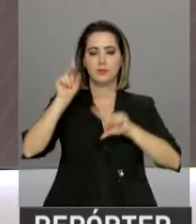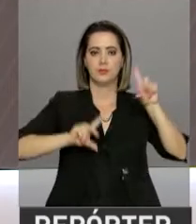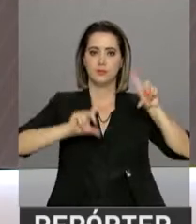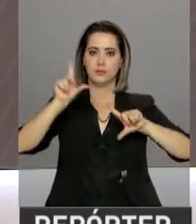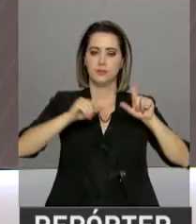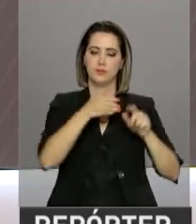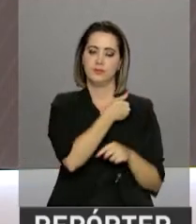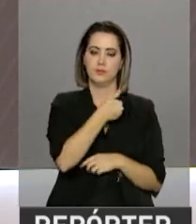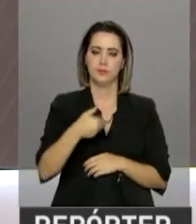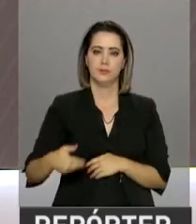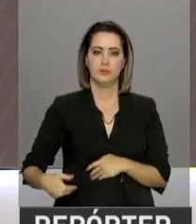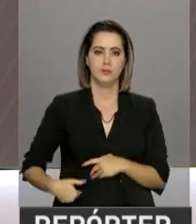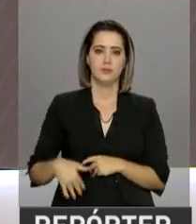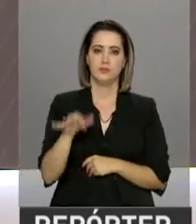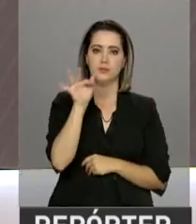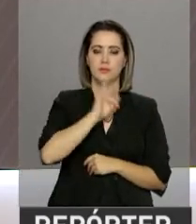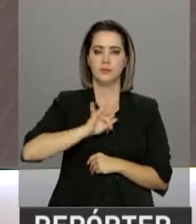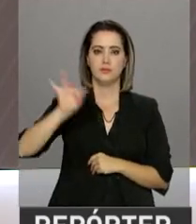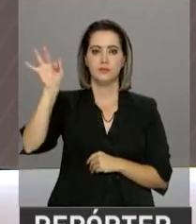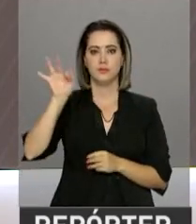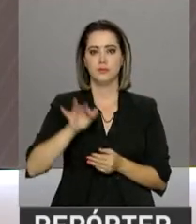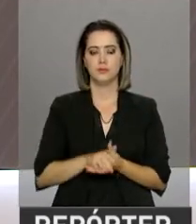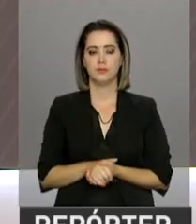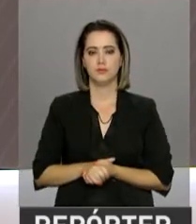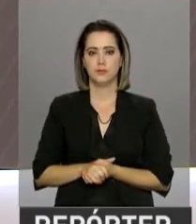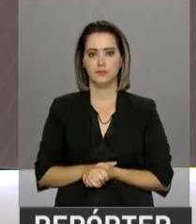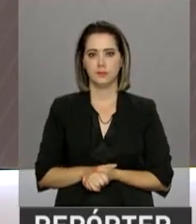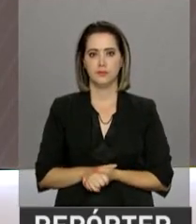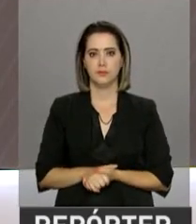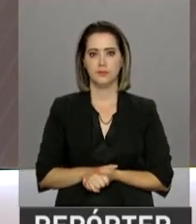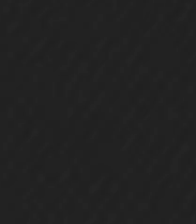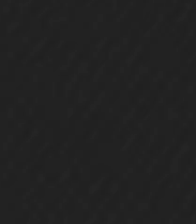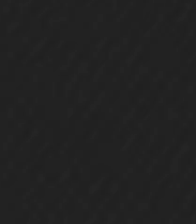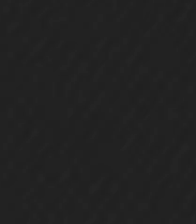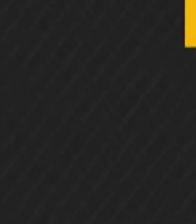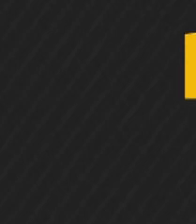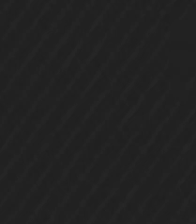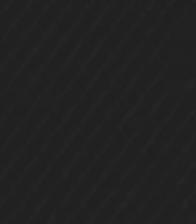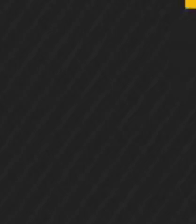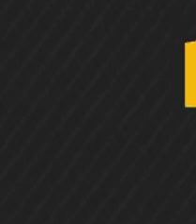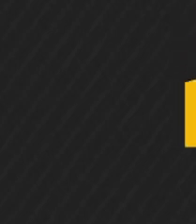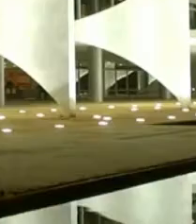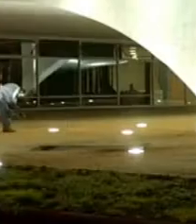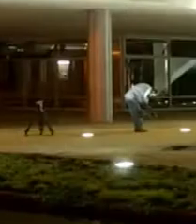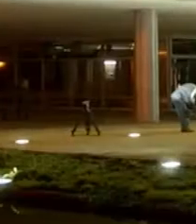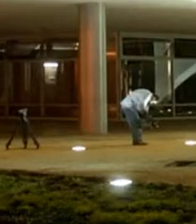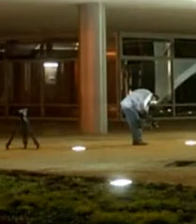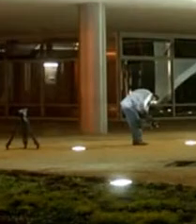continue com a gente aqui na NBR, a TV do Governo Federal.